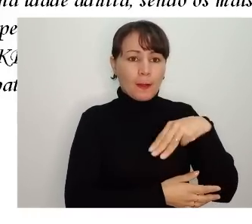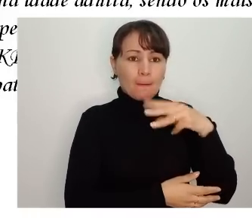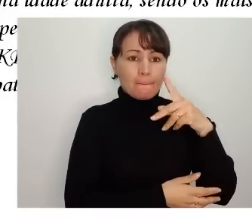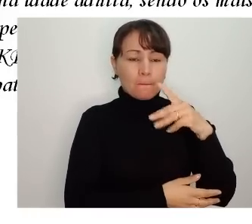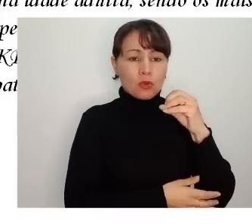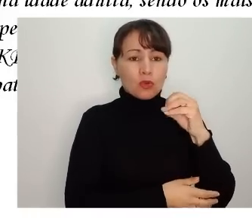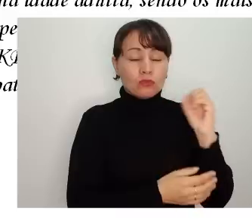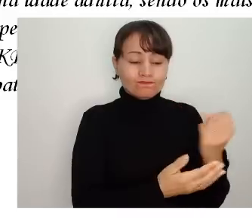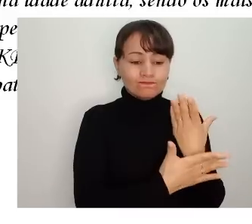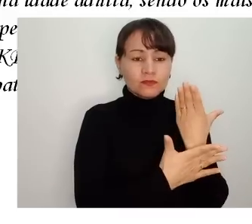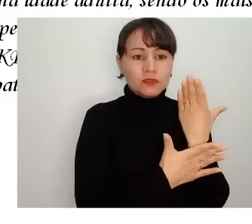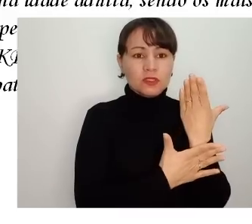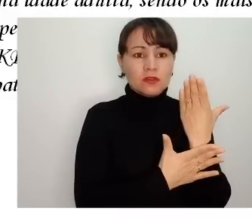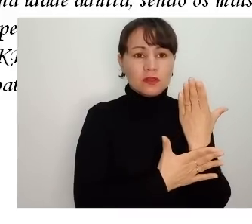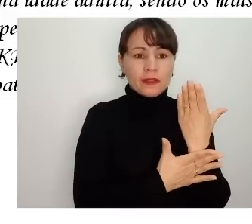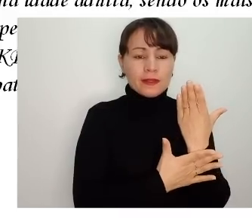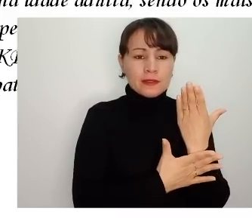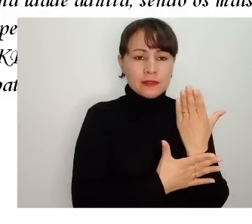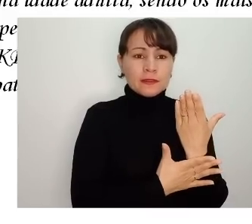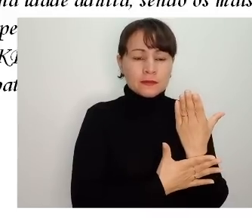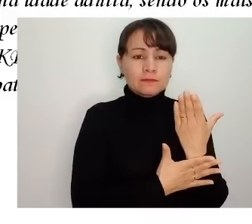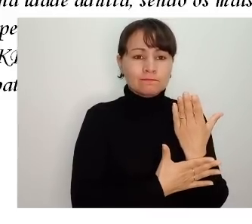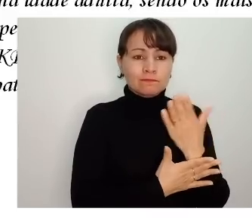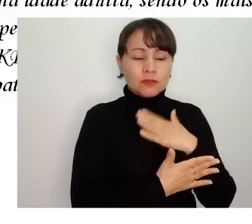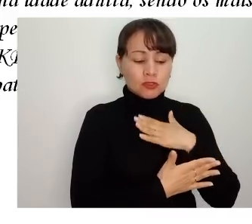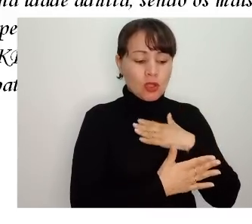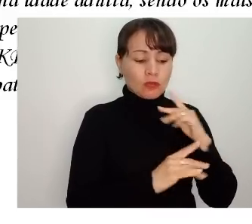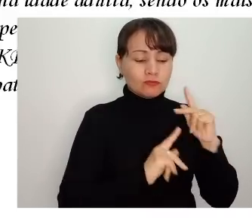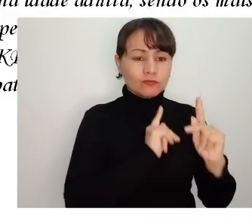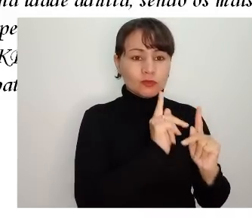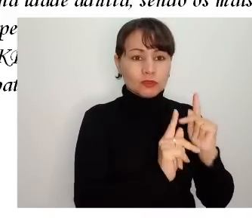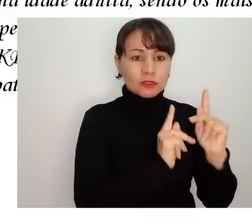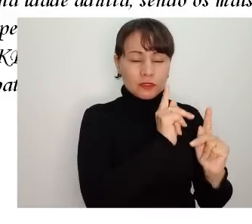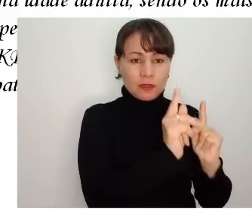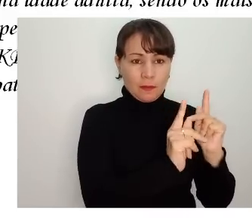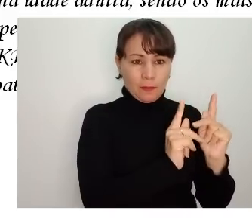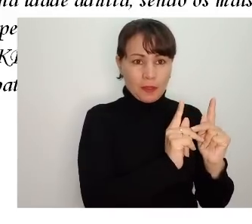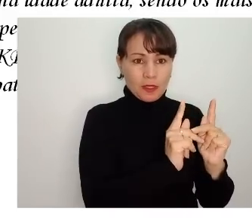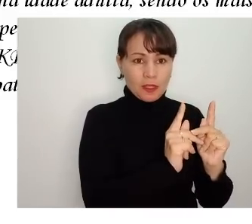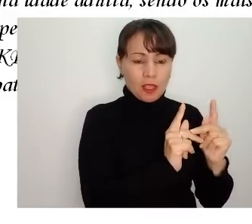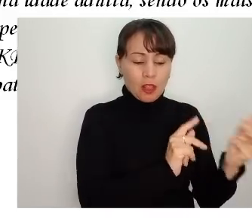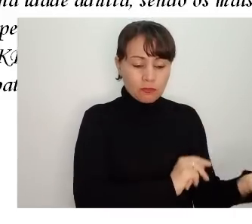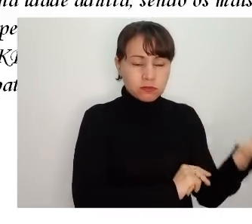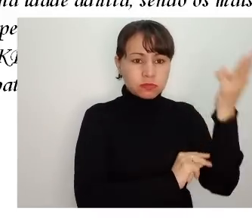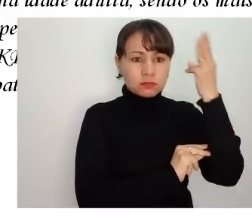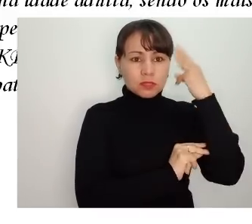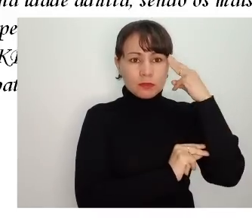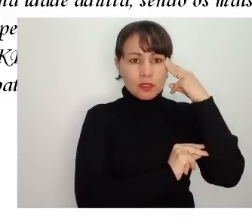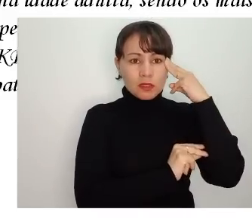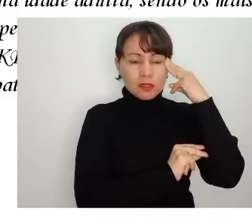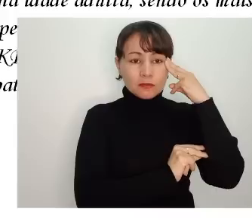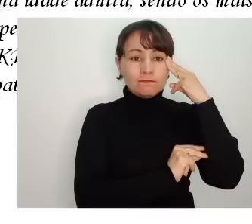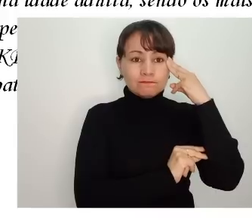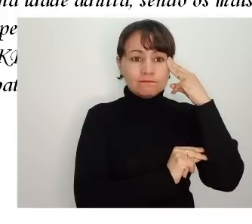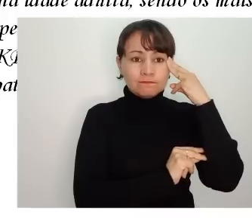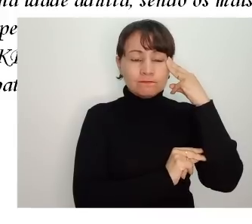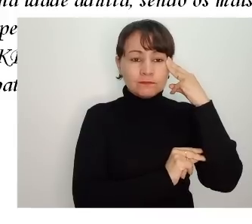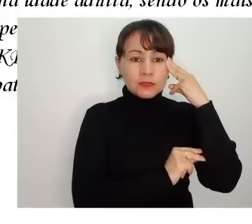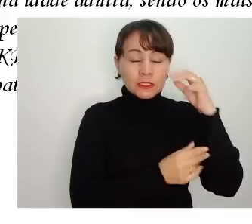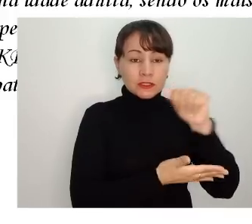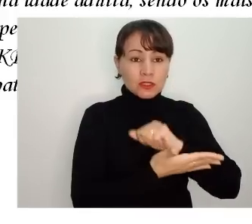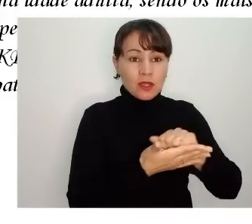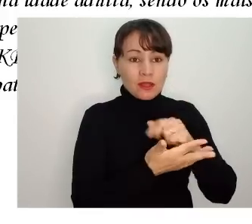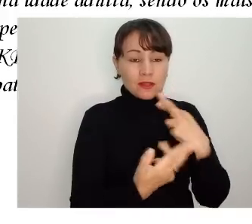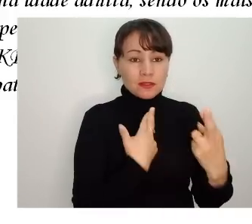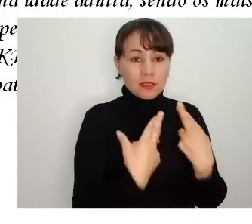é a área onde acontece o nosso processamento bioquímico para a consolidação da memória, e a amígdala,